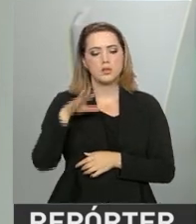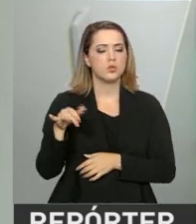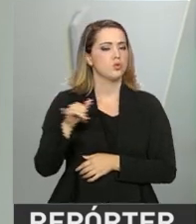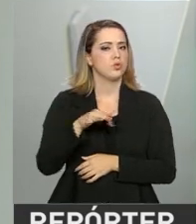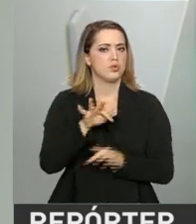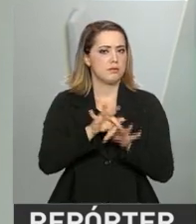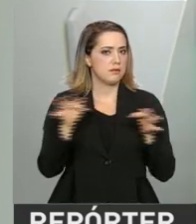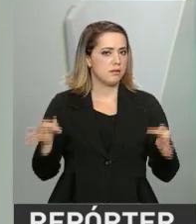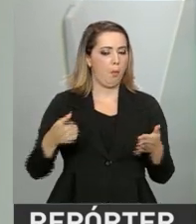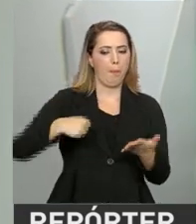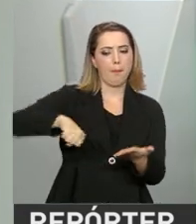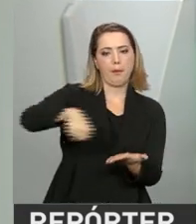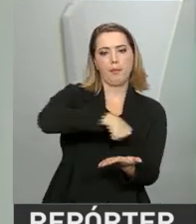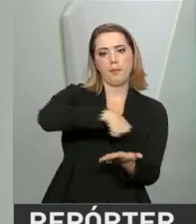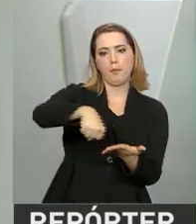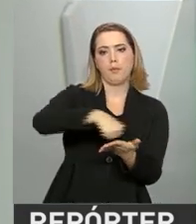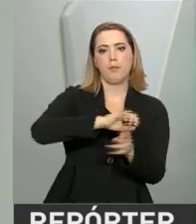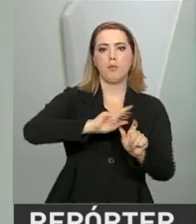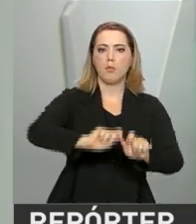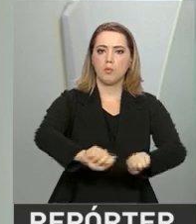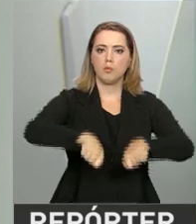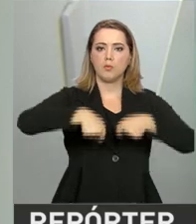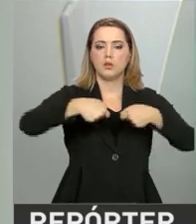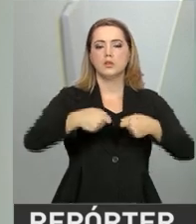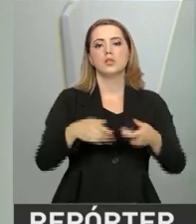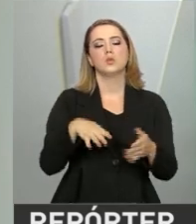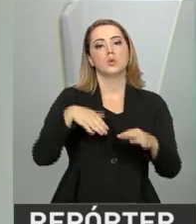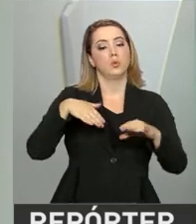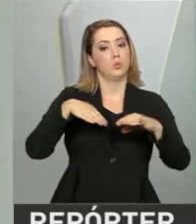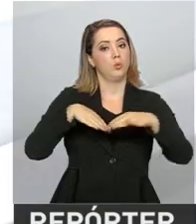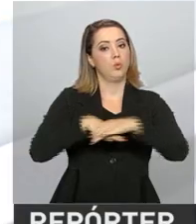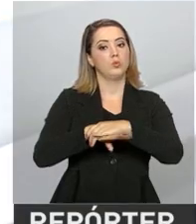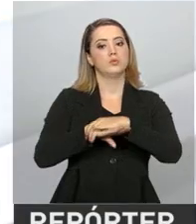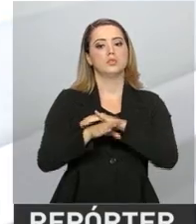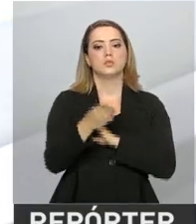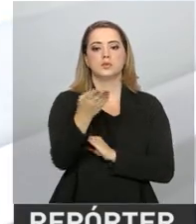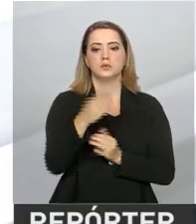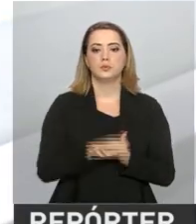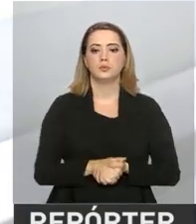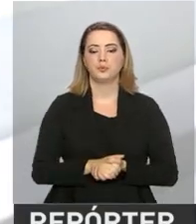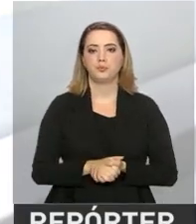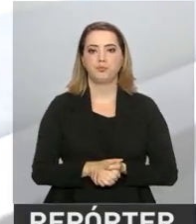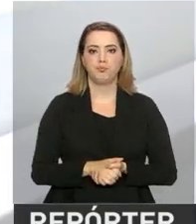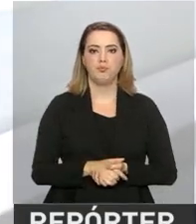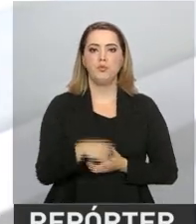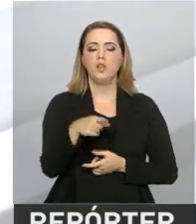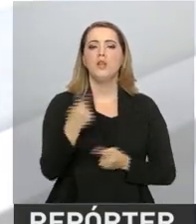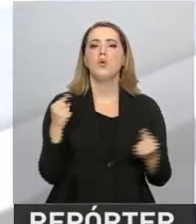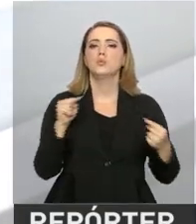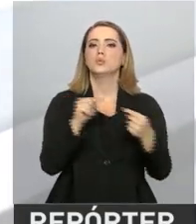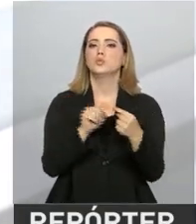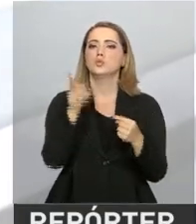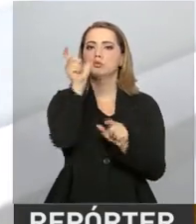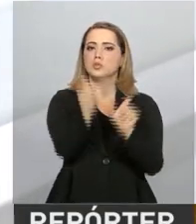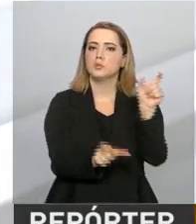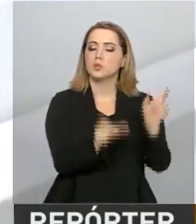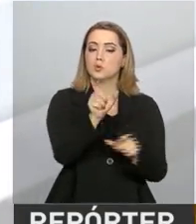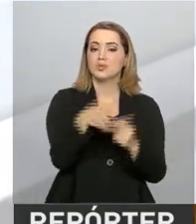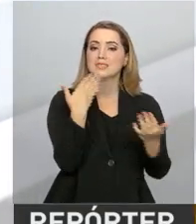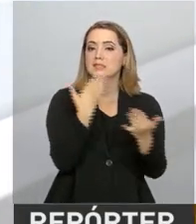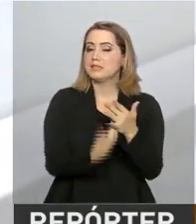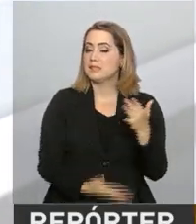reaprenda até mesmo calçar um tênis ele é destinado Aos aos pacientes que T perdas